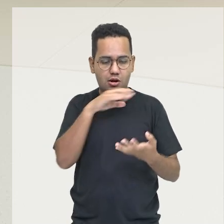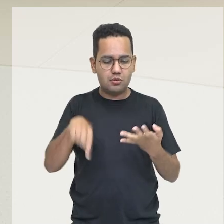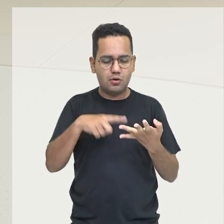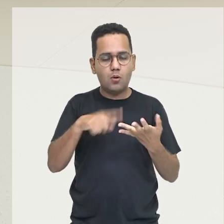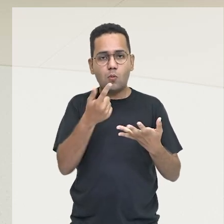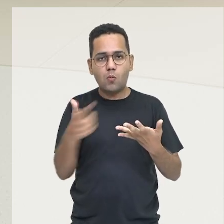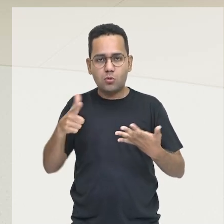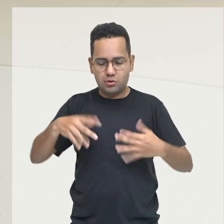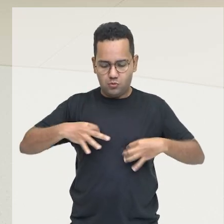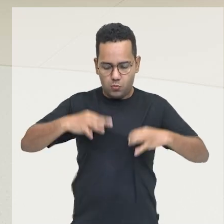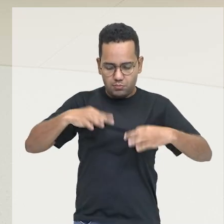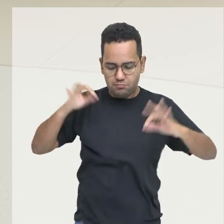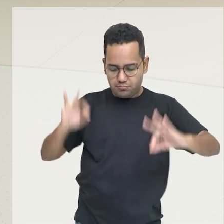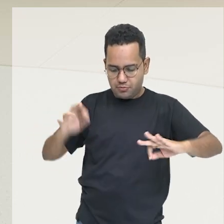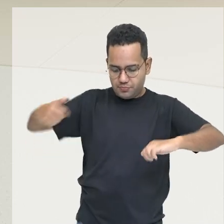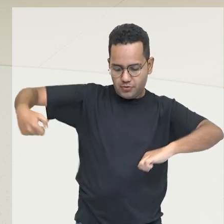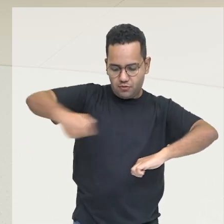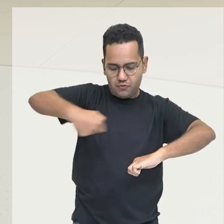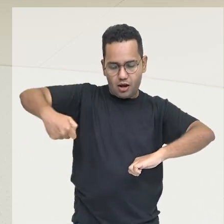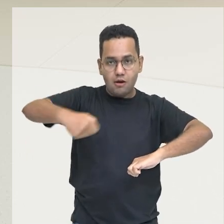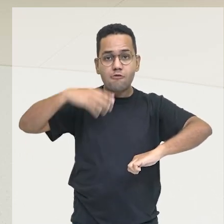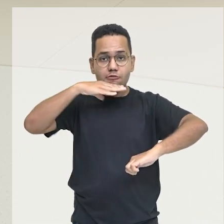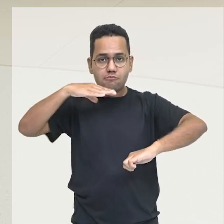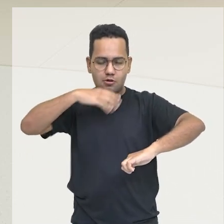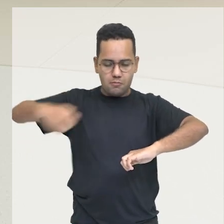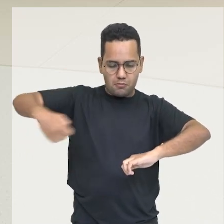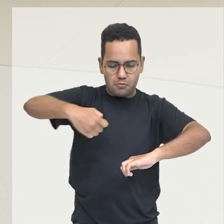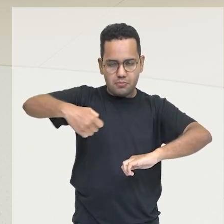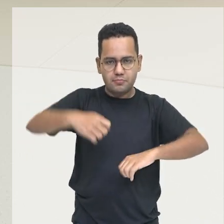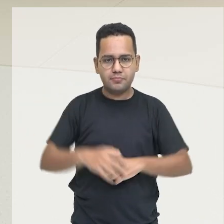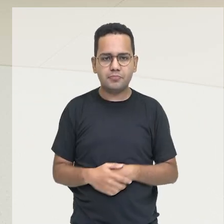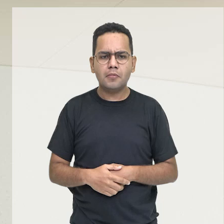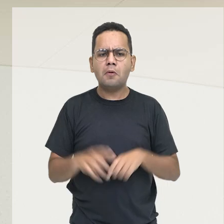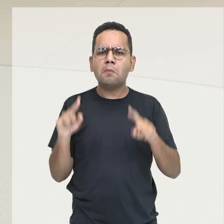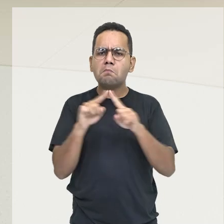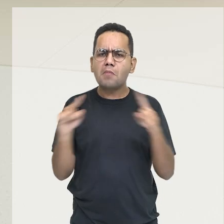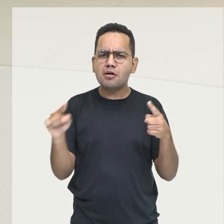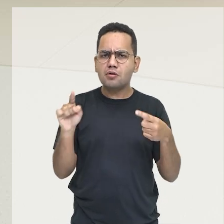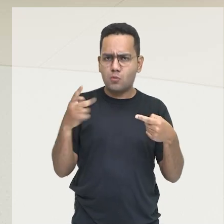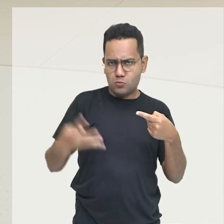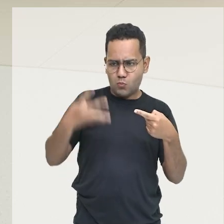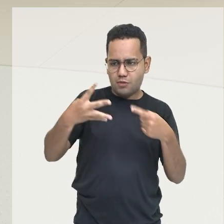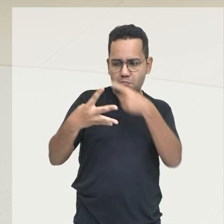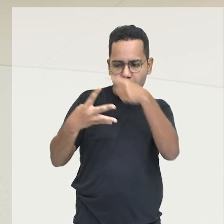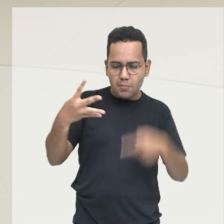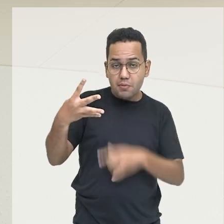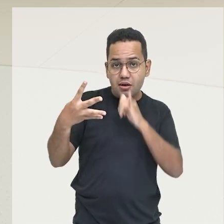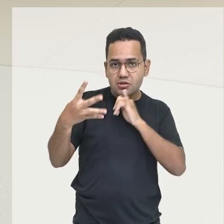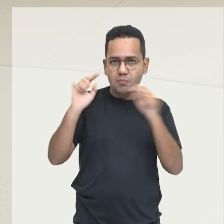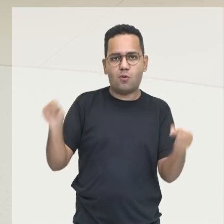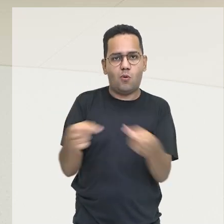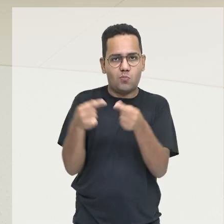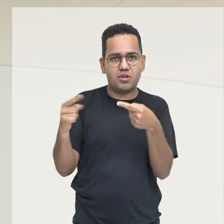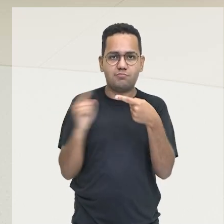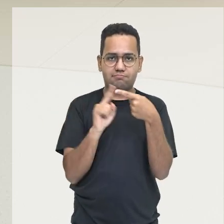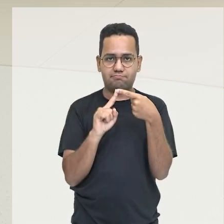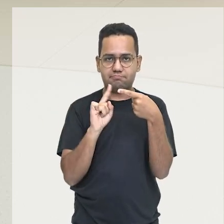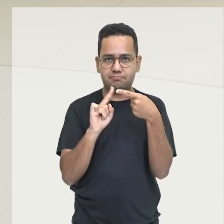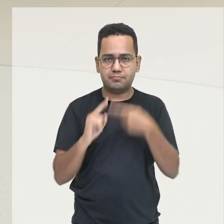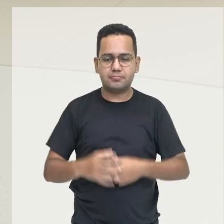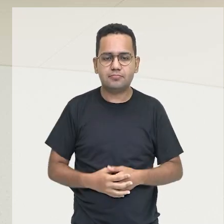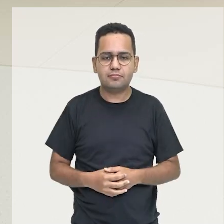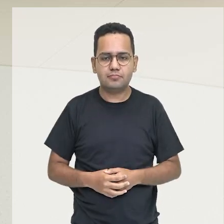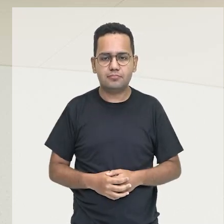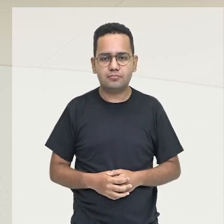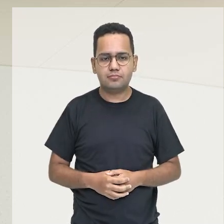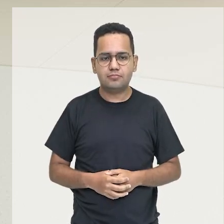aí que são 4 exemplos que envolvem o processo de condução. Logo, sempre eu tenho o